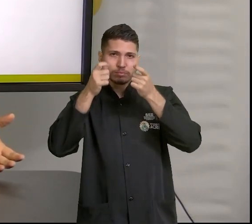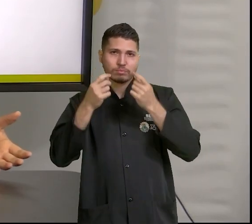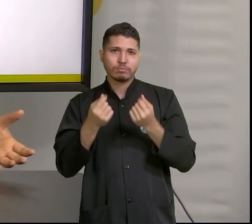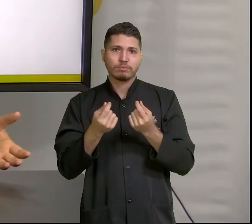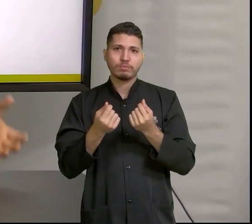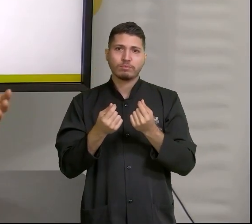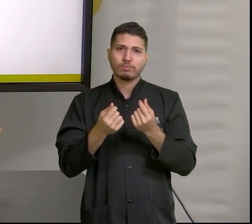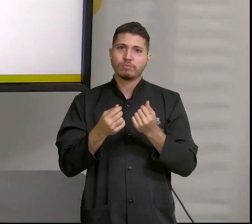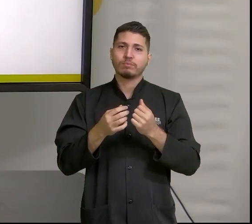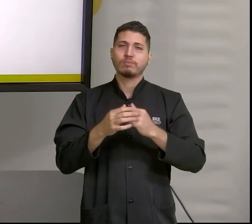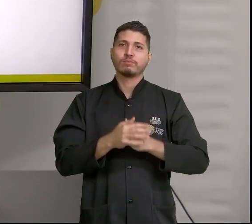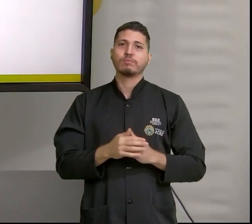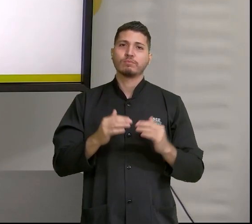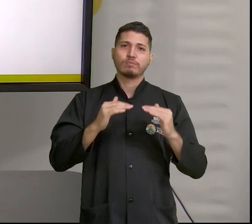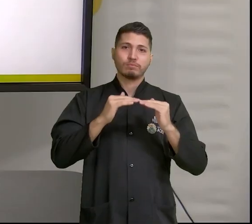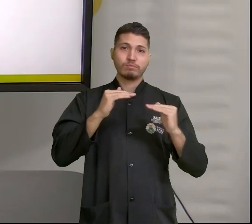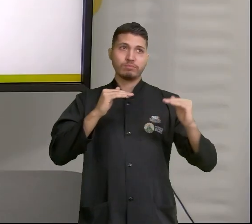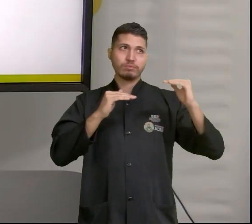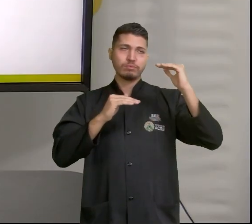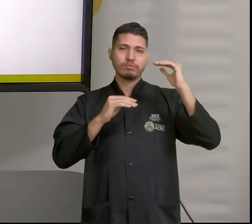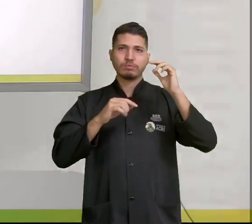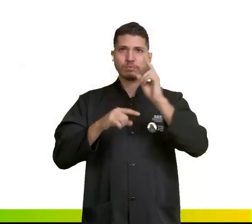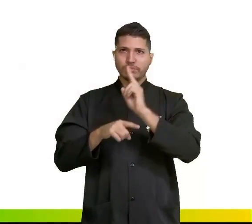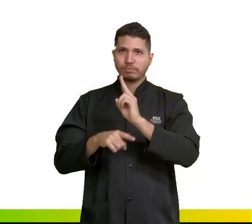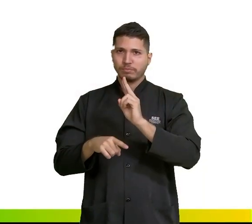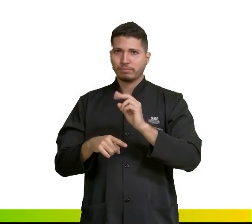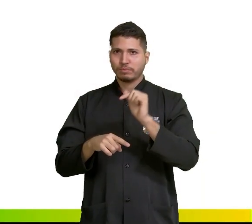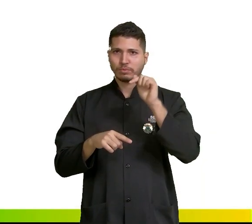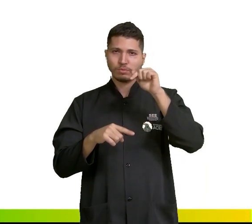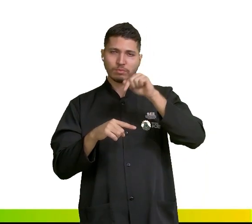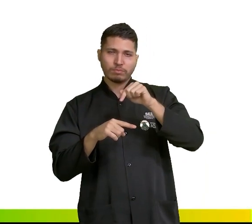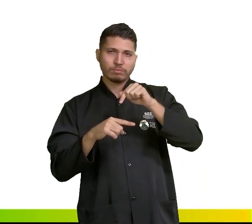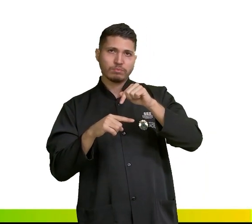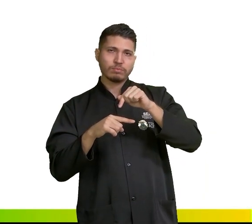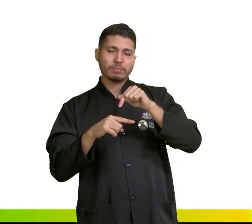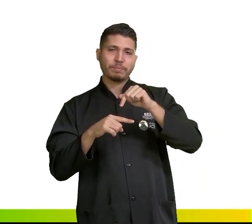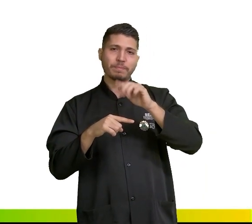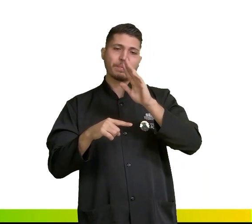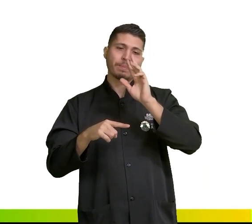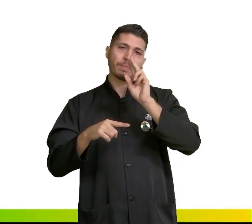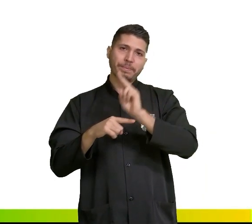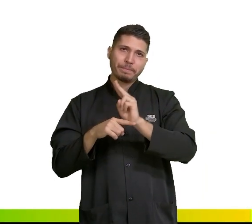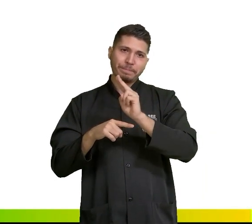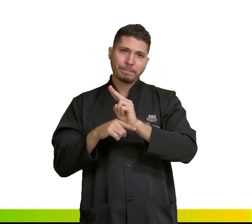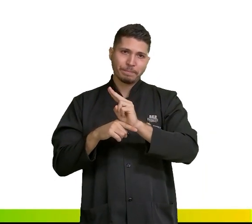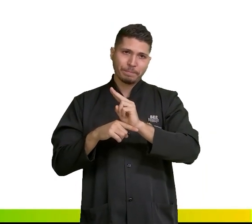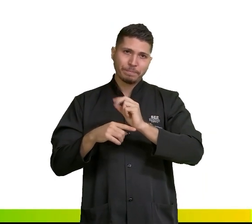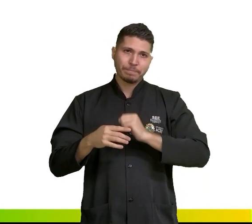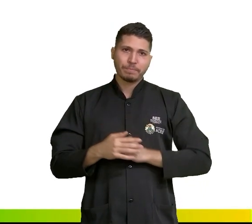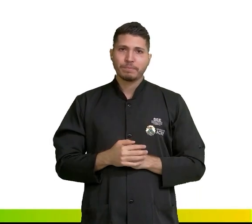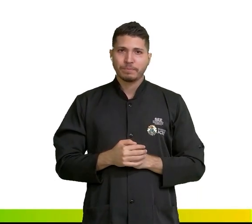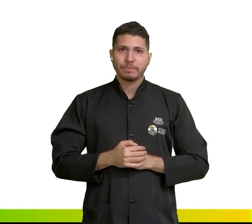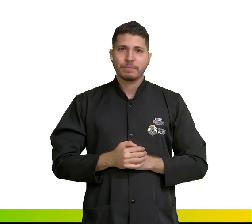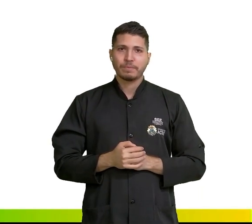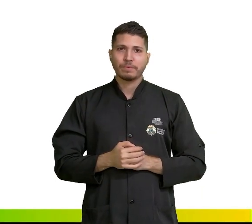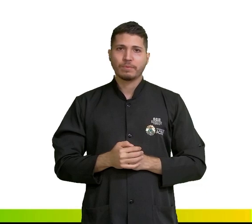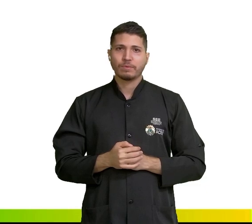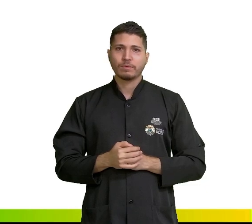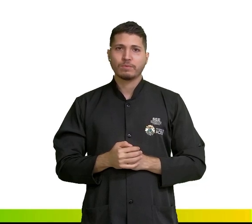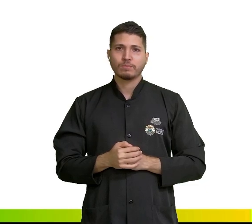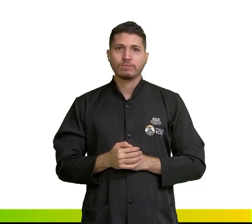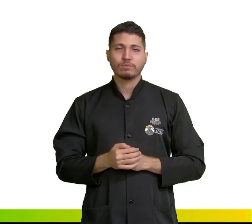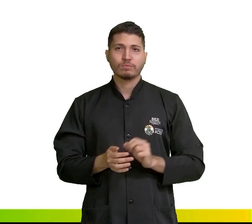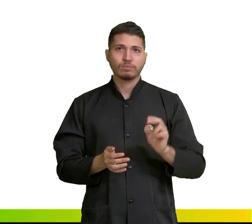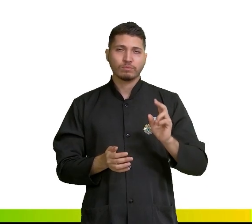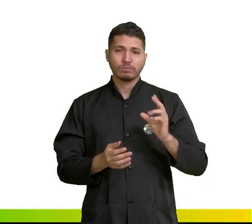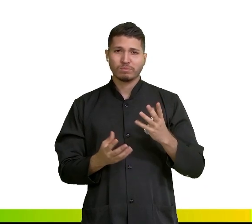fator. E por último, olha aqui na tela comigo, por último a gente tem o consumo exagerado desses